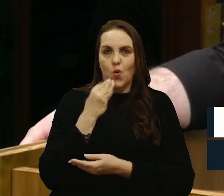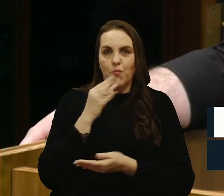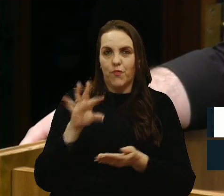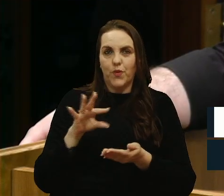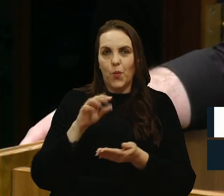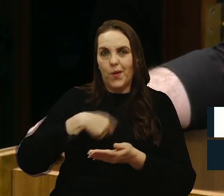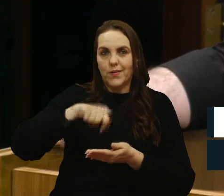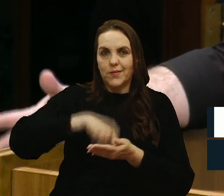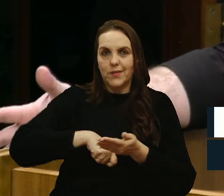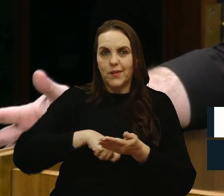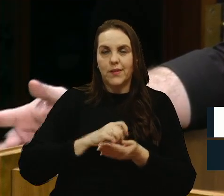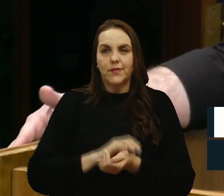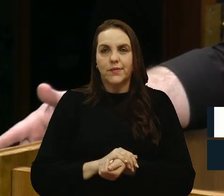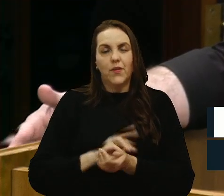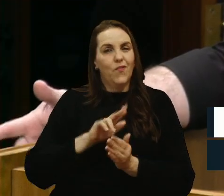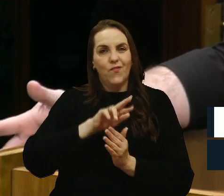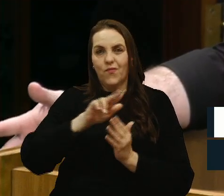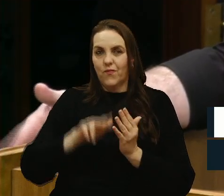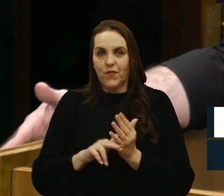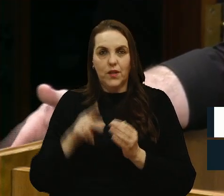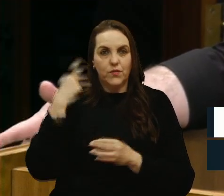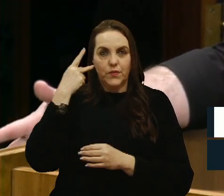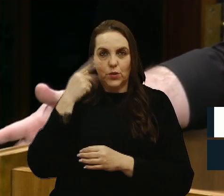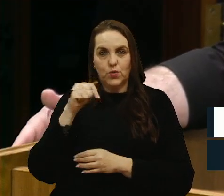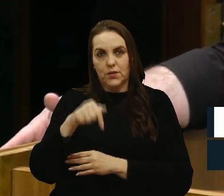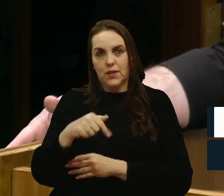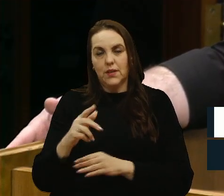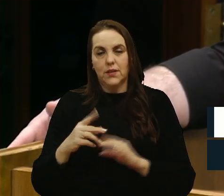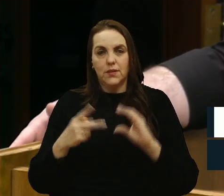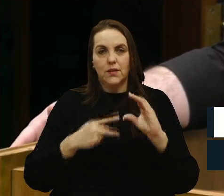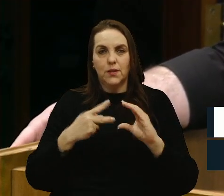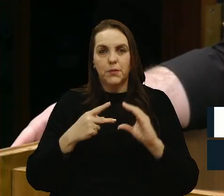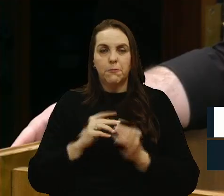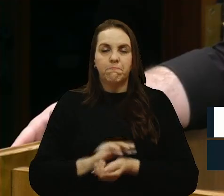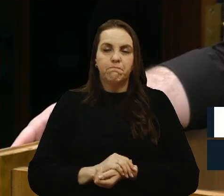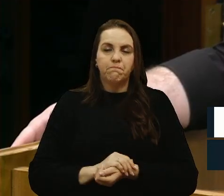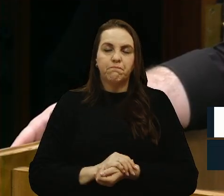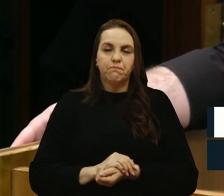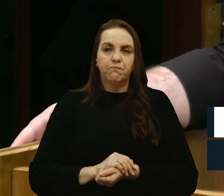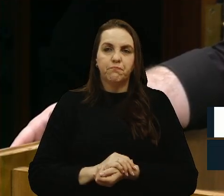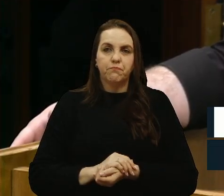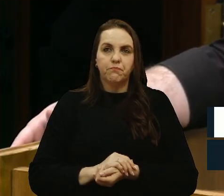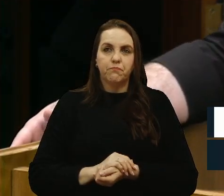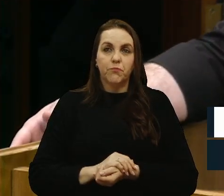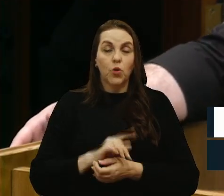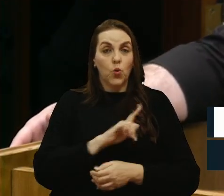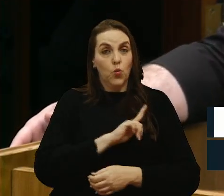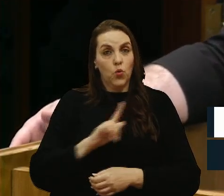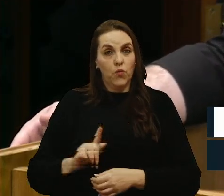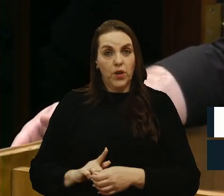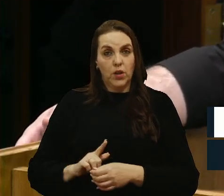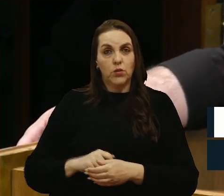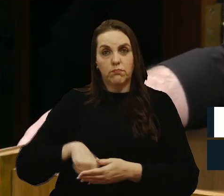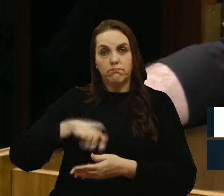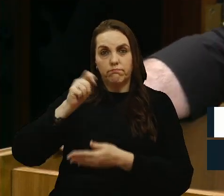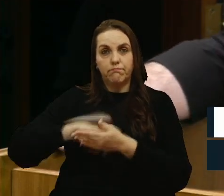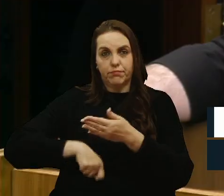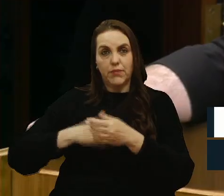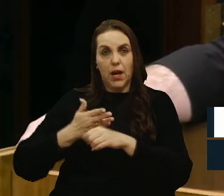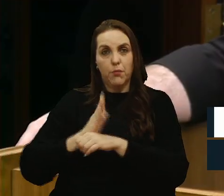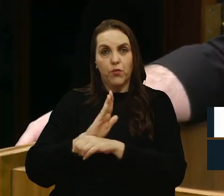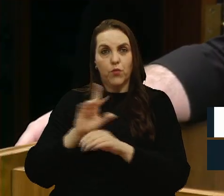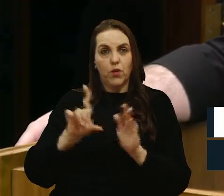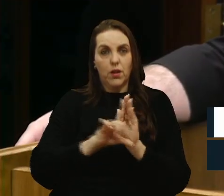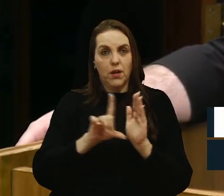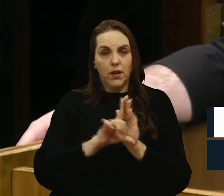com vários vereadores aqui dessa casa, que o governador sancionou essa lei, né, lei do